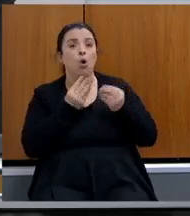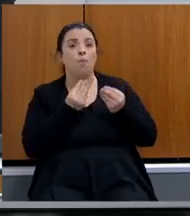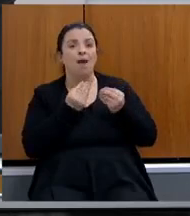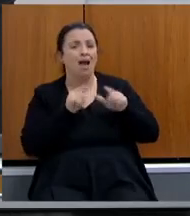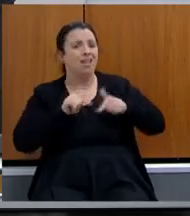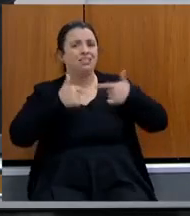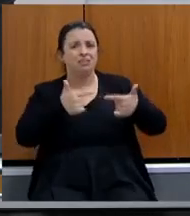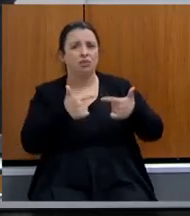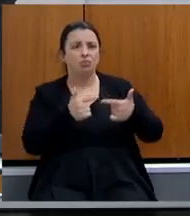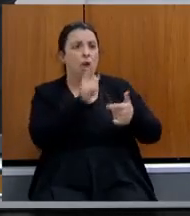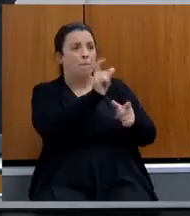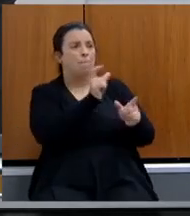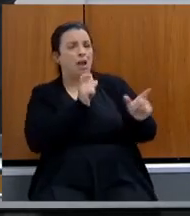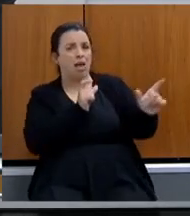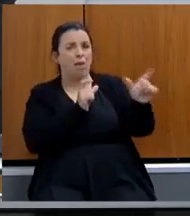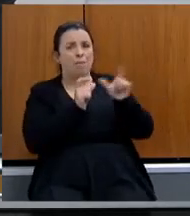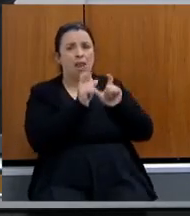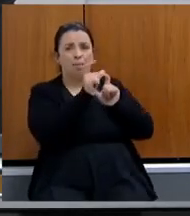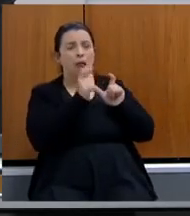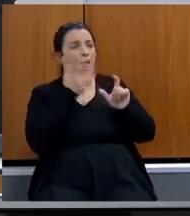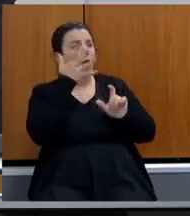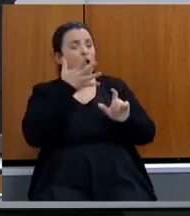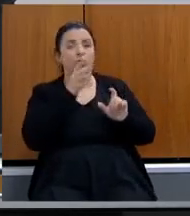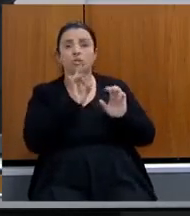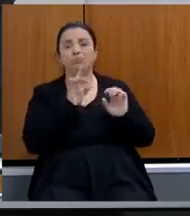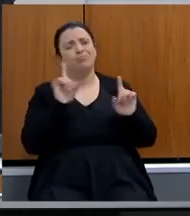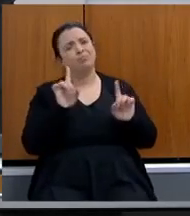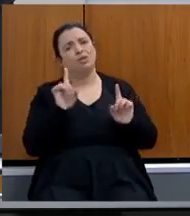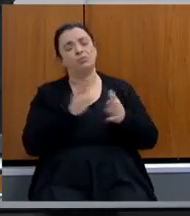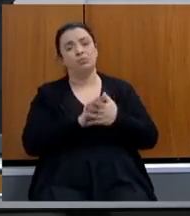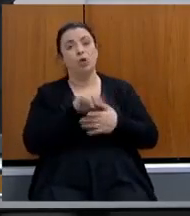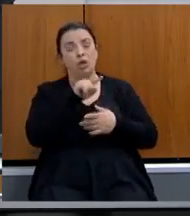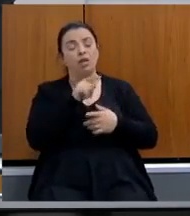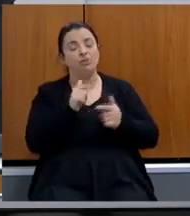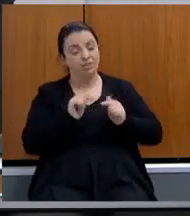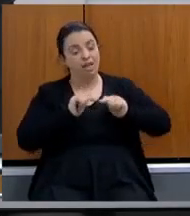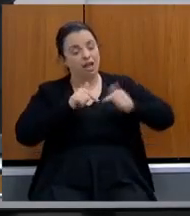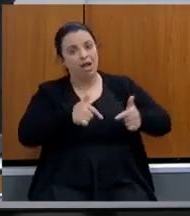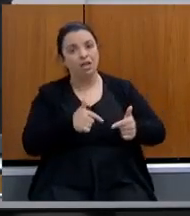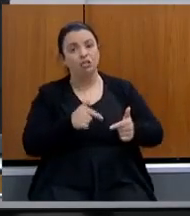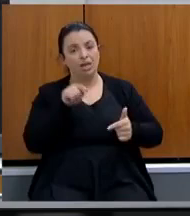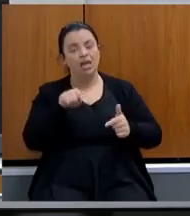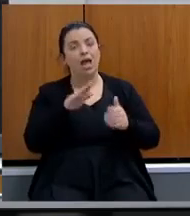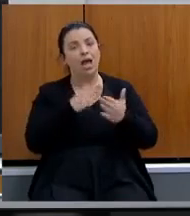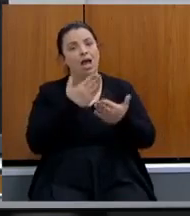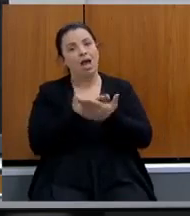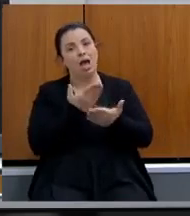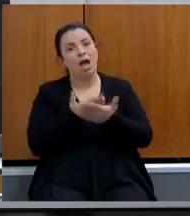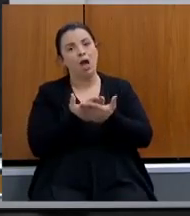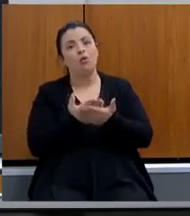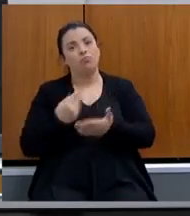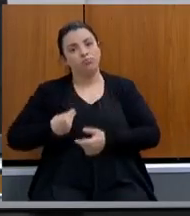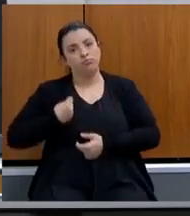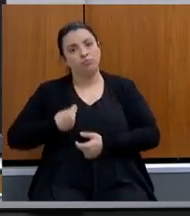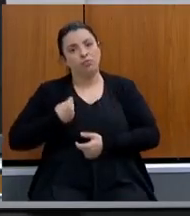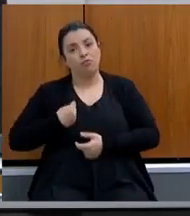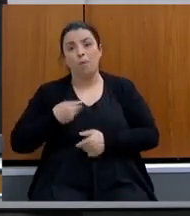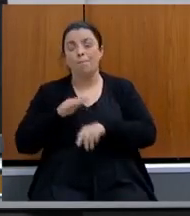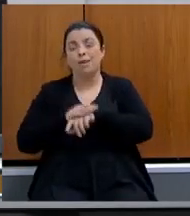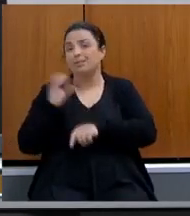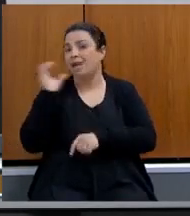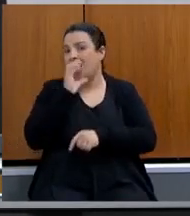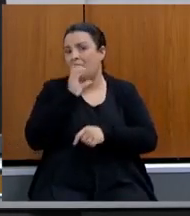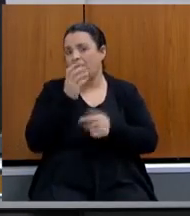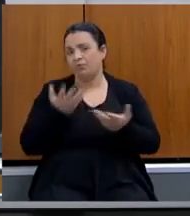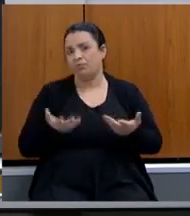sucedido bom e fazer com que as aulas retornem o mais breve possível sendo assim Presidente deixou claro